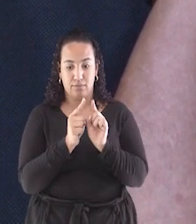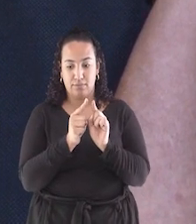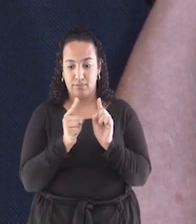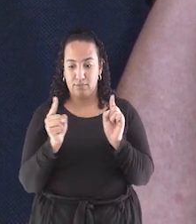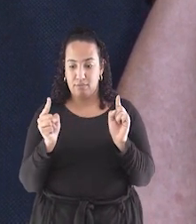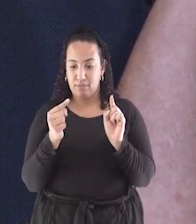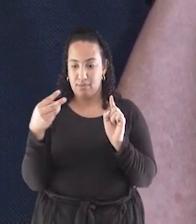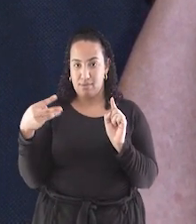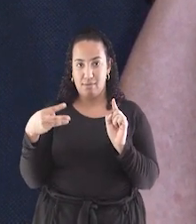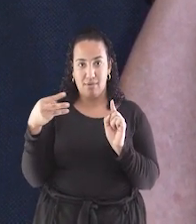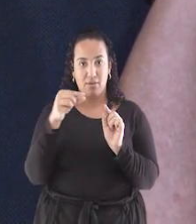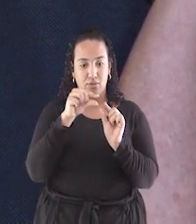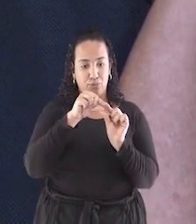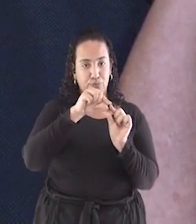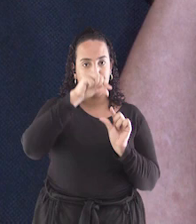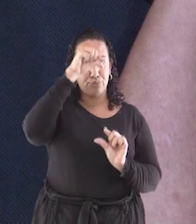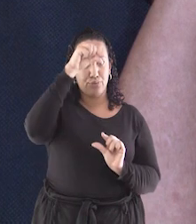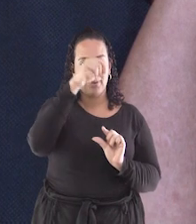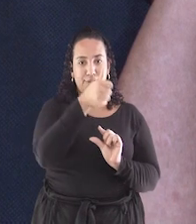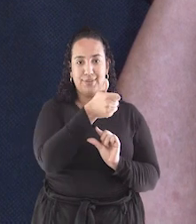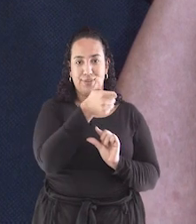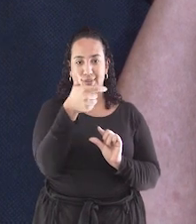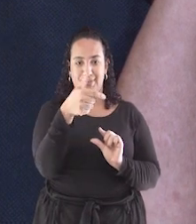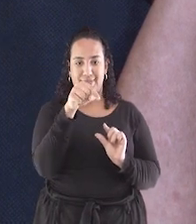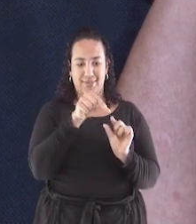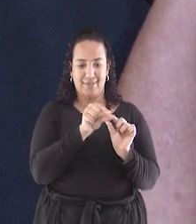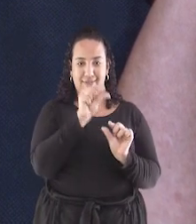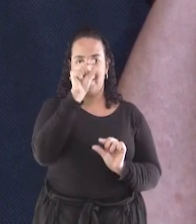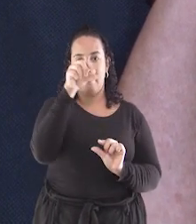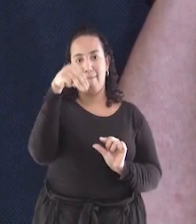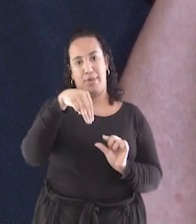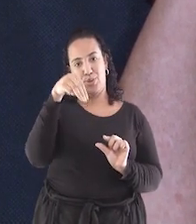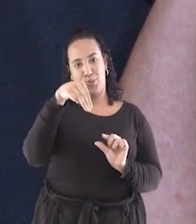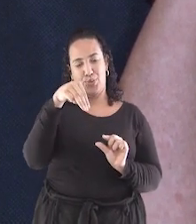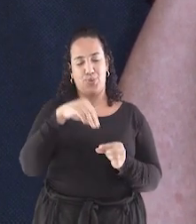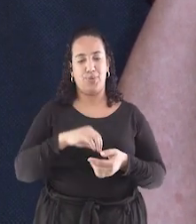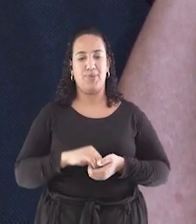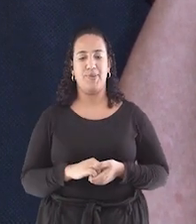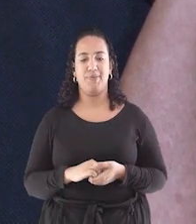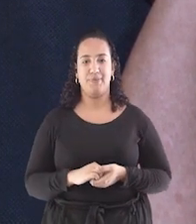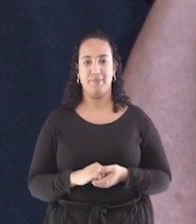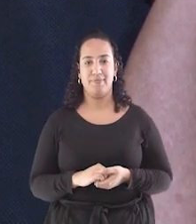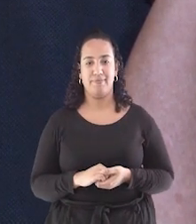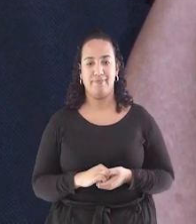3 e o ponteiro grande dos minutos está no 12.